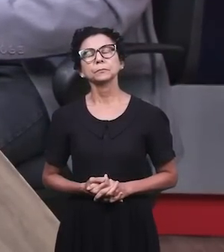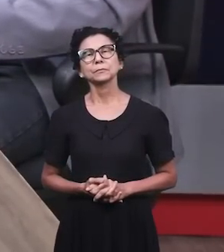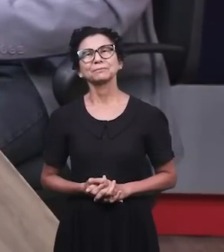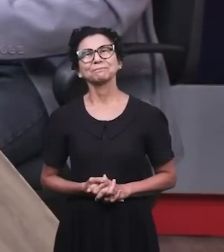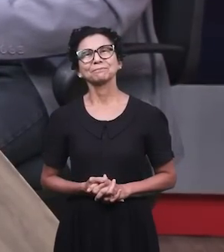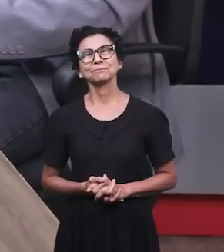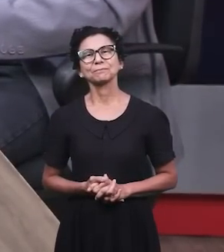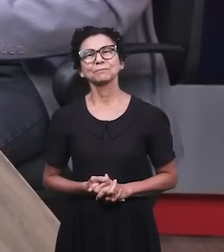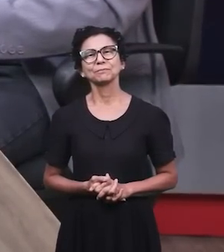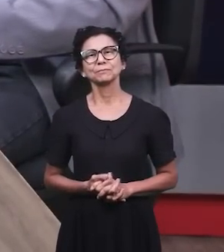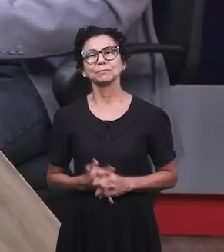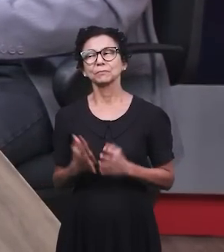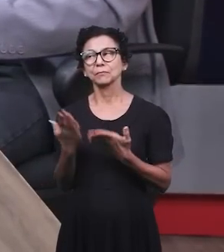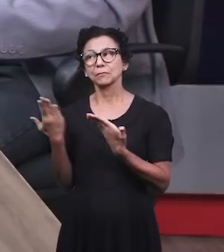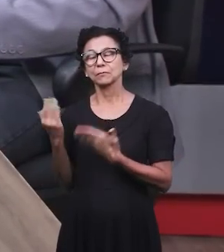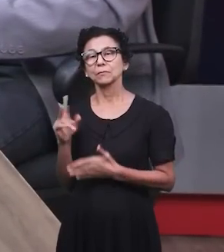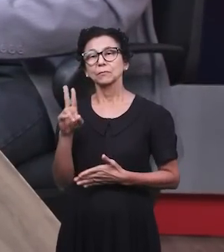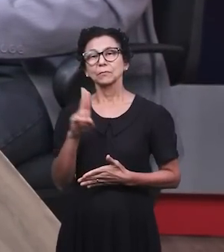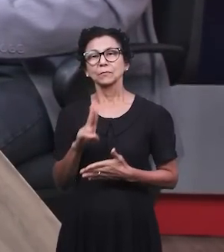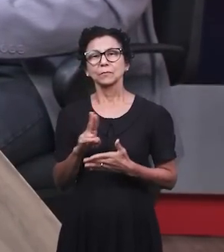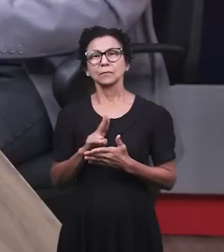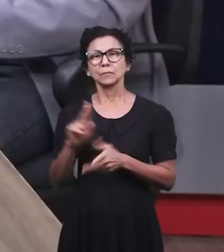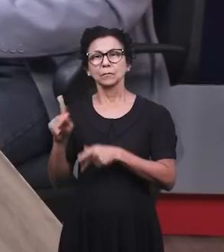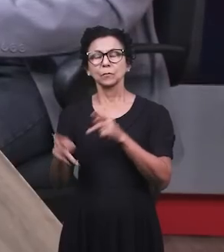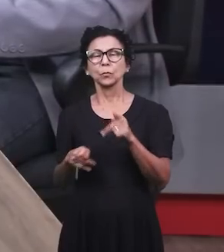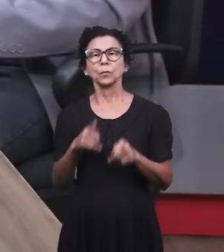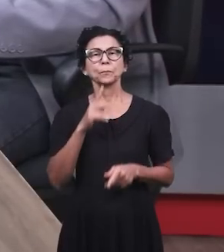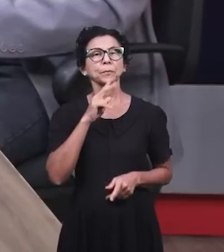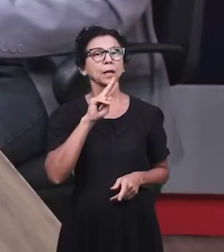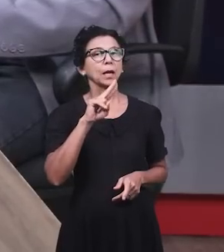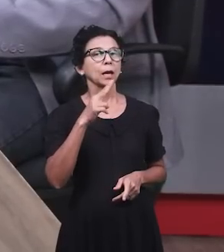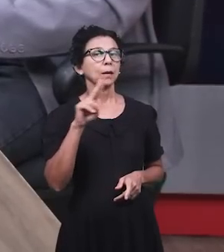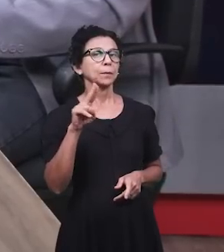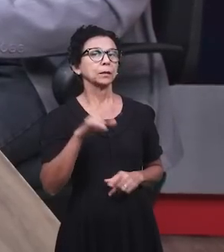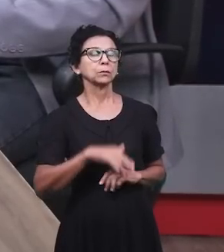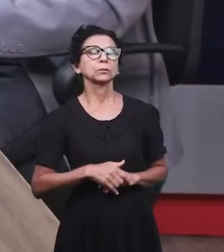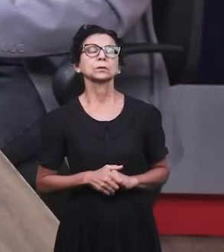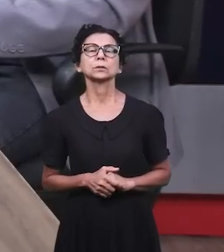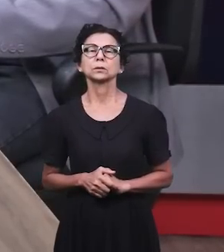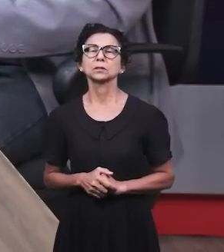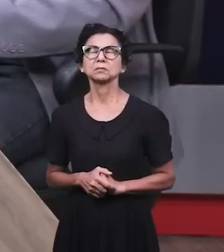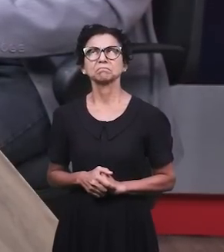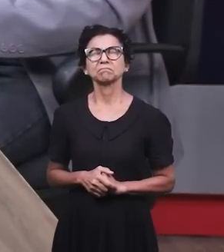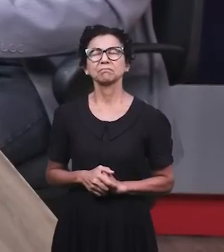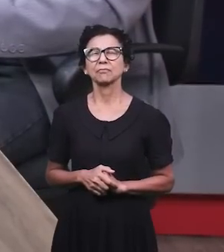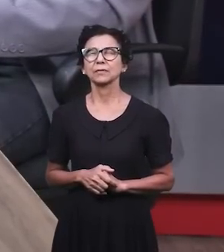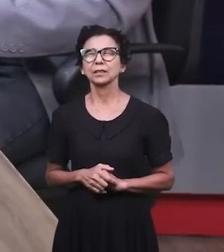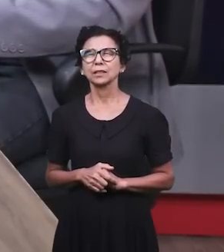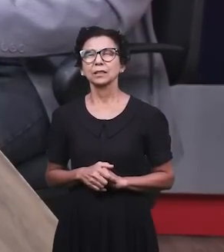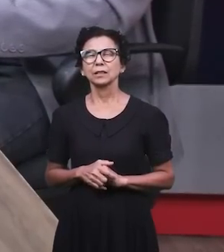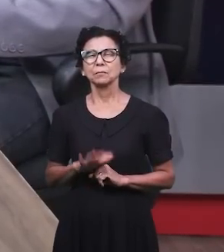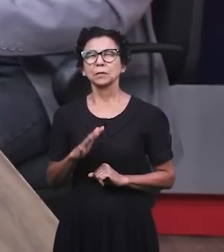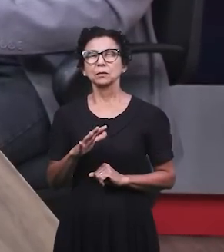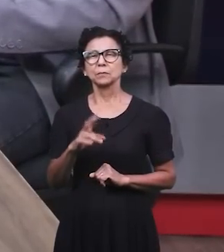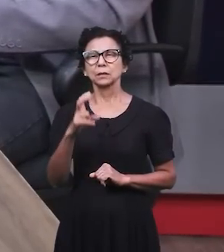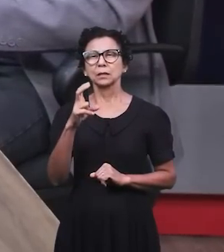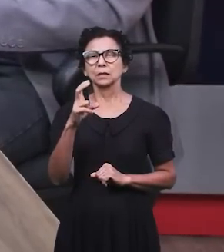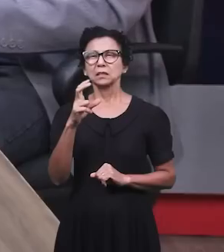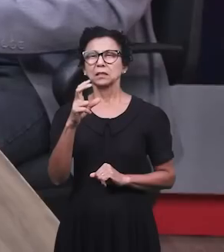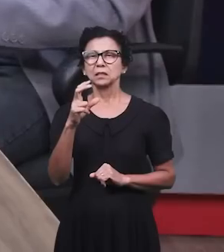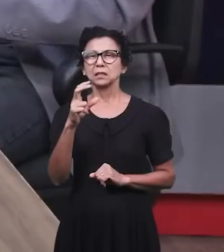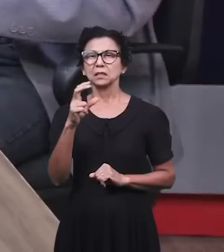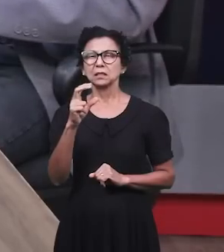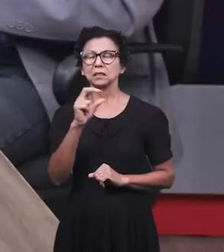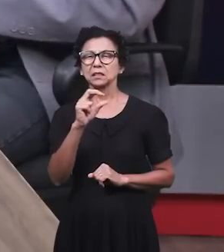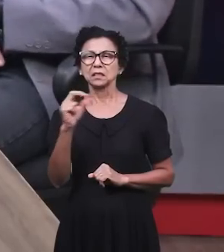é utilizada pelos hebreus, né? Pelos hebreus há cerca de 500 a 600 anos